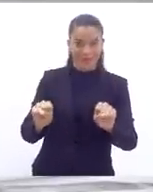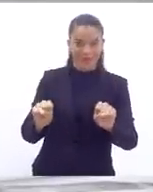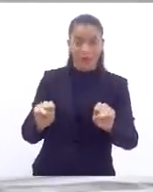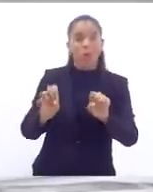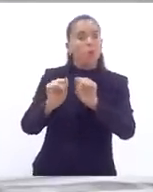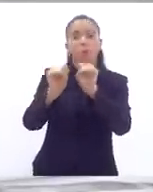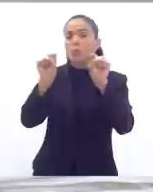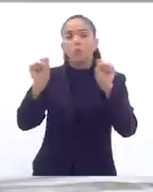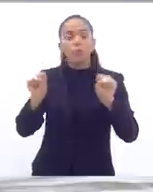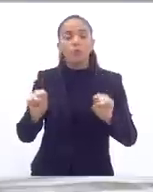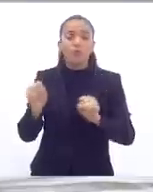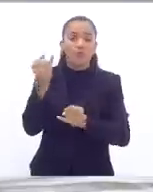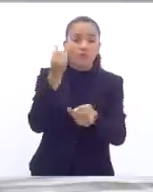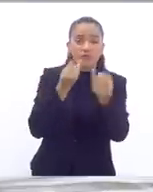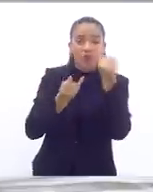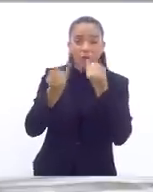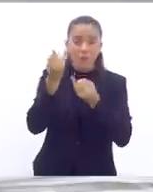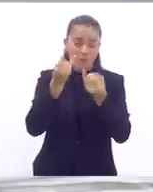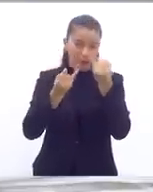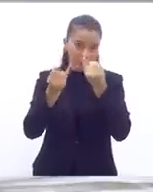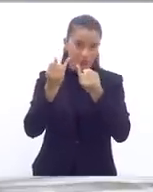um sistema informatizado